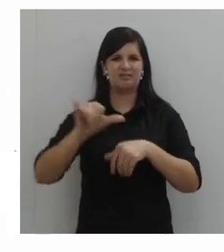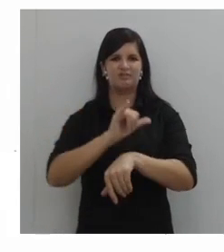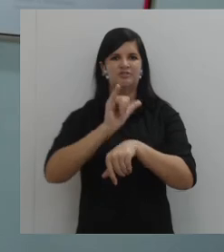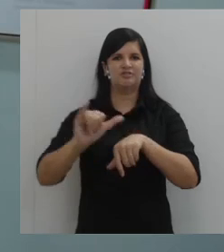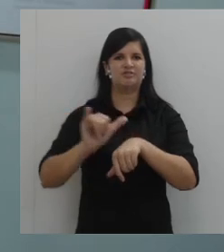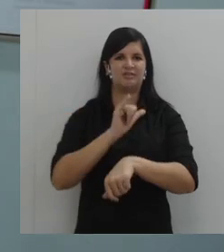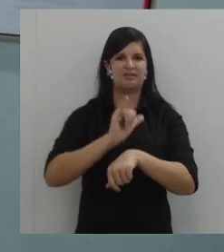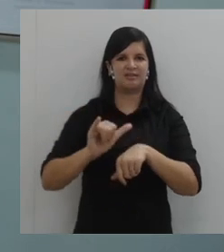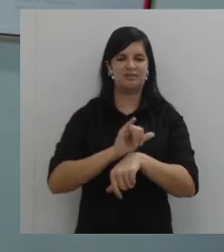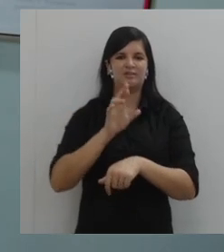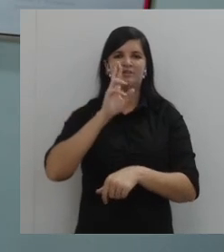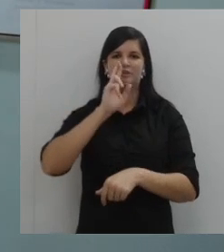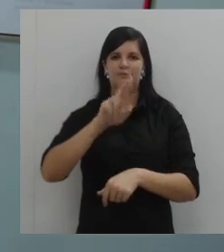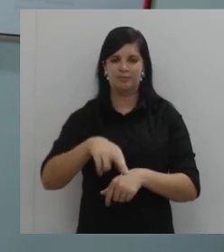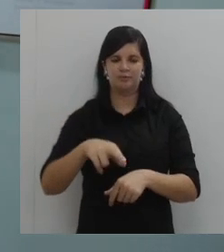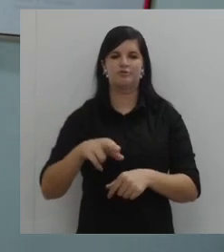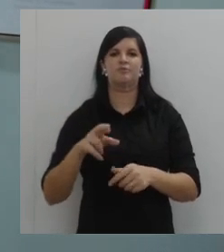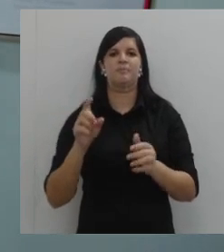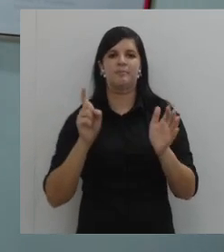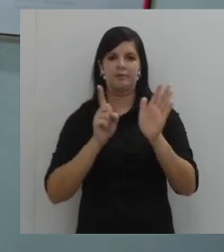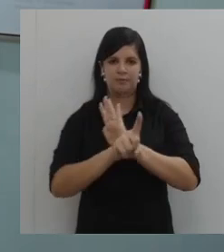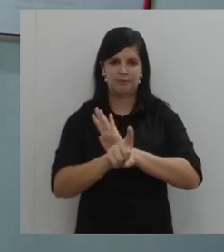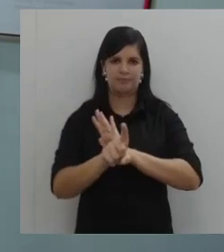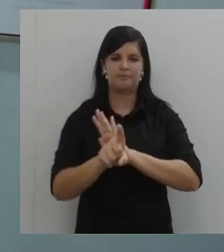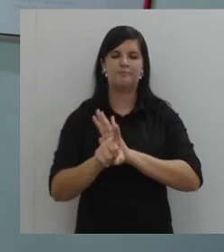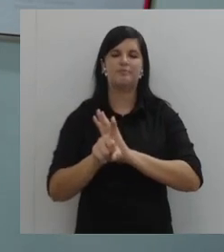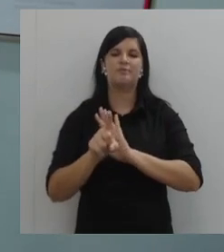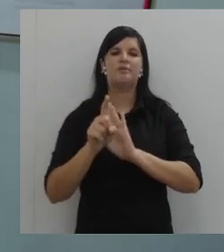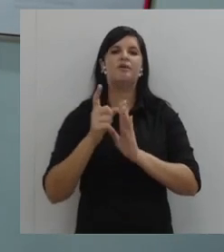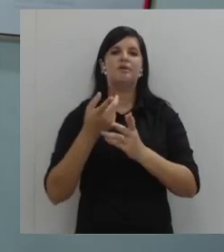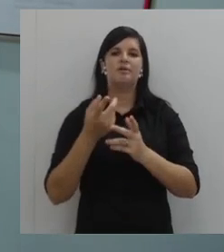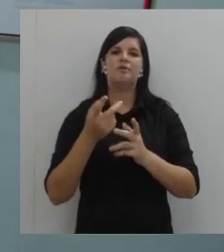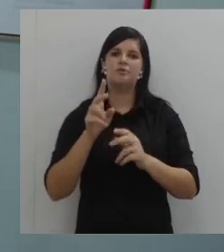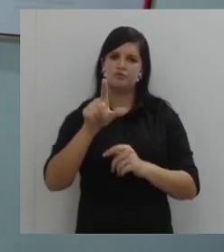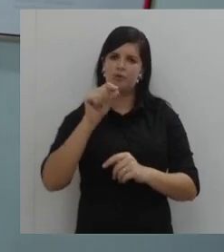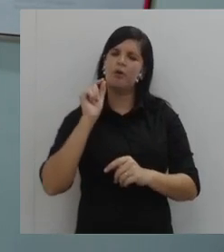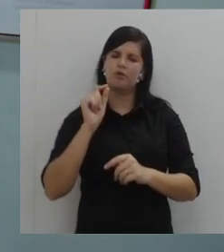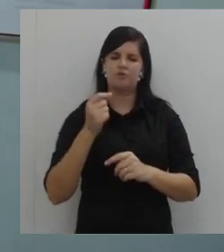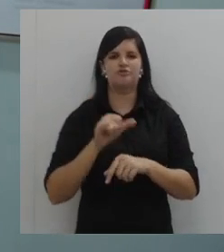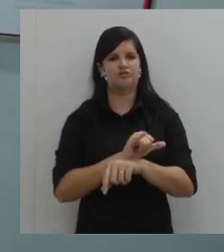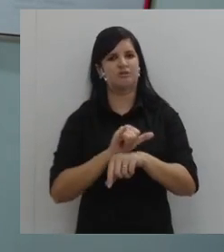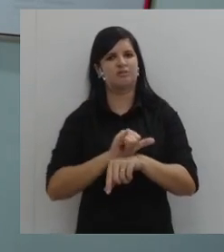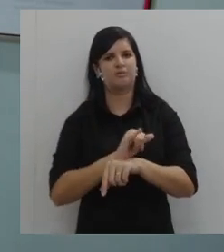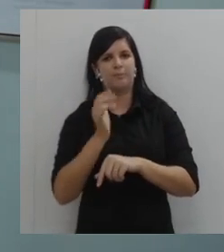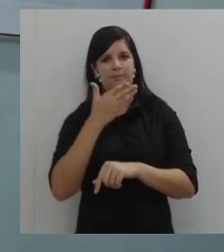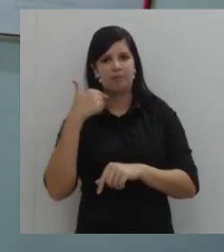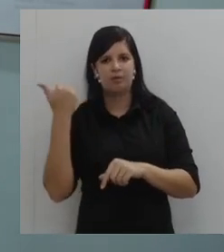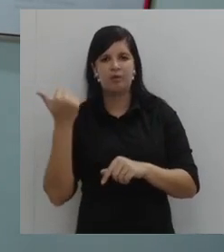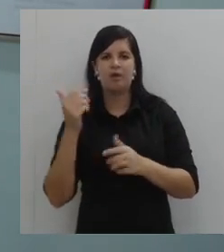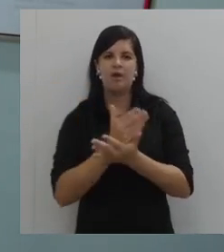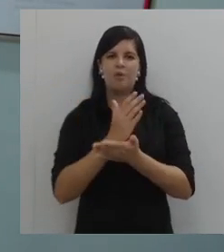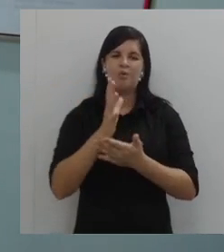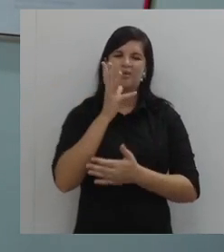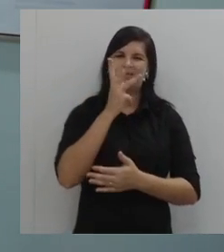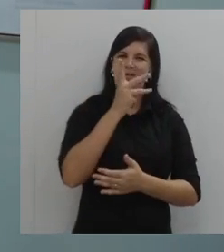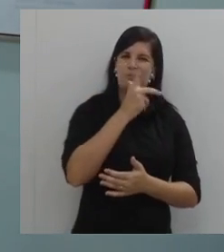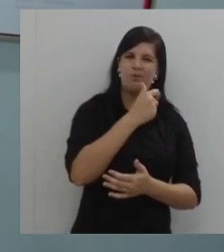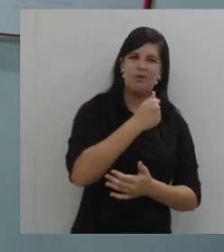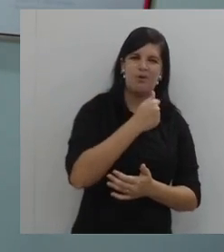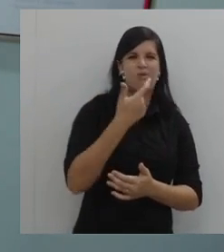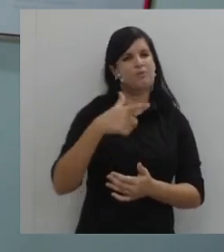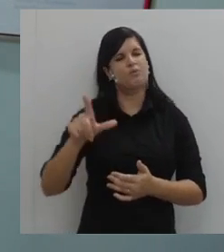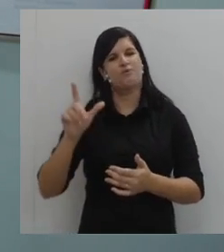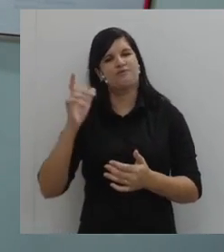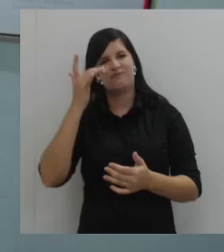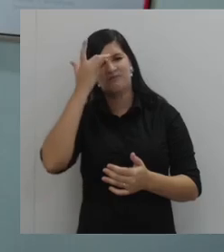estratégias para responder essas questões. Então, use uma delas. Pode ser que uma seja mais demorada mais do que a outra, mas o